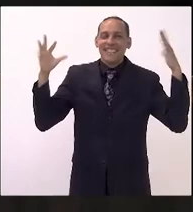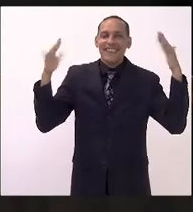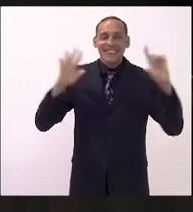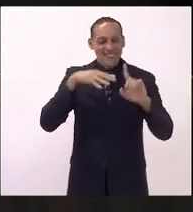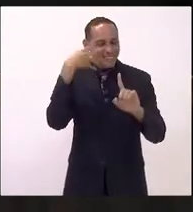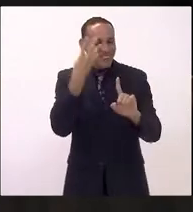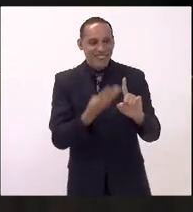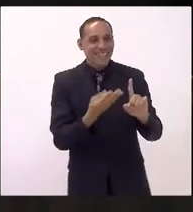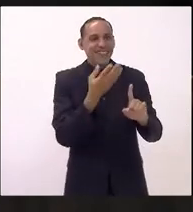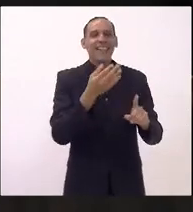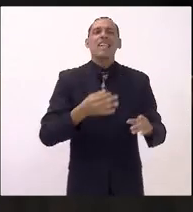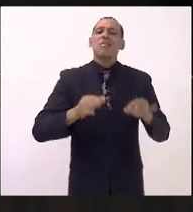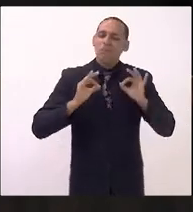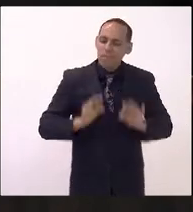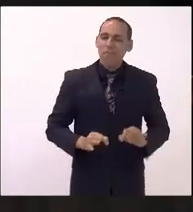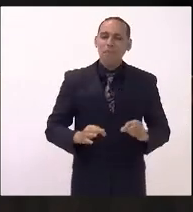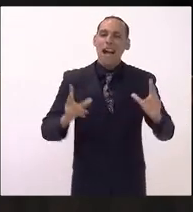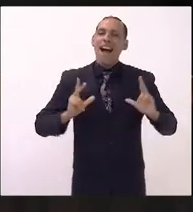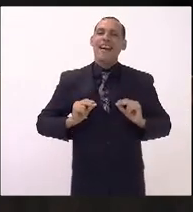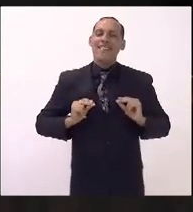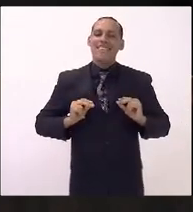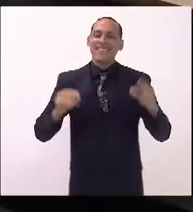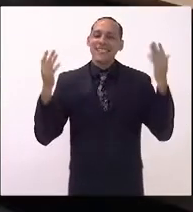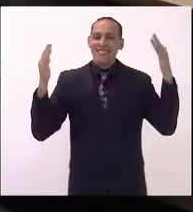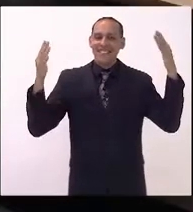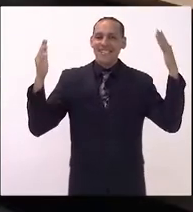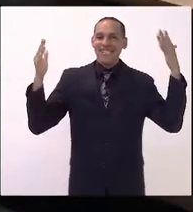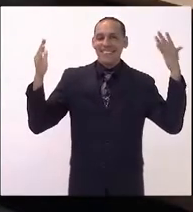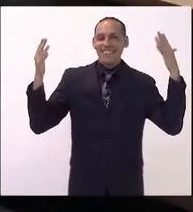homenagem que lhe é justa e merecida.